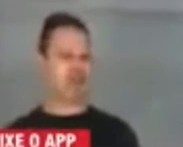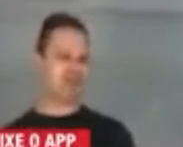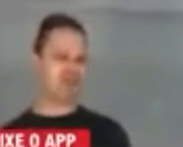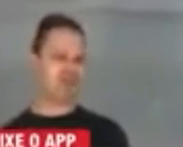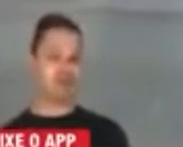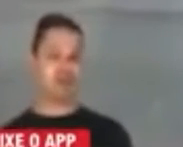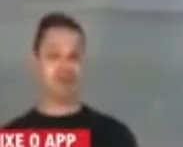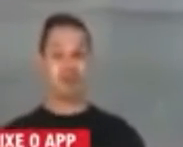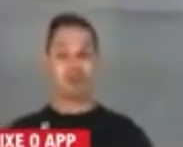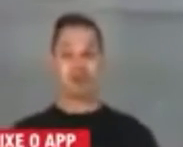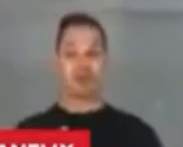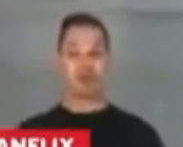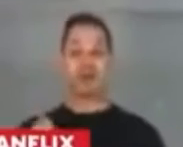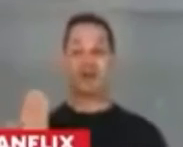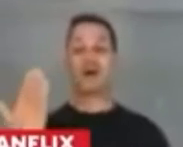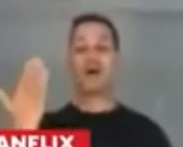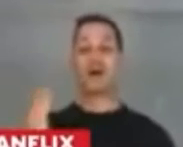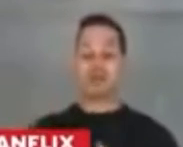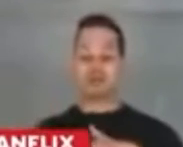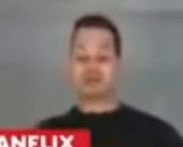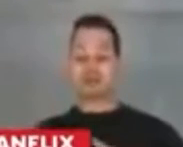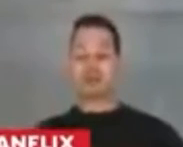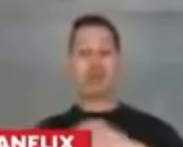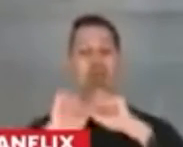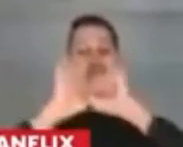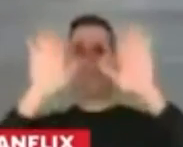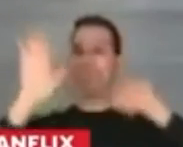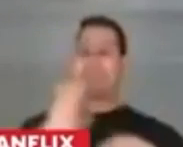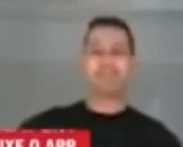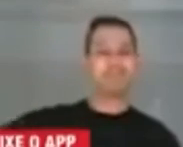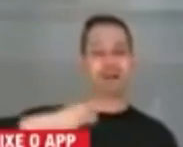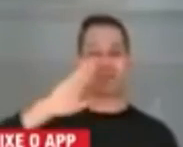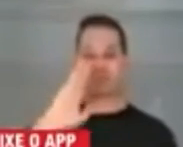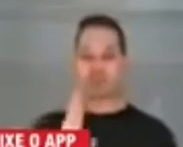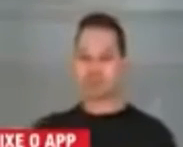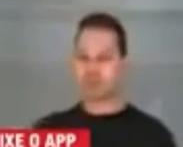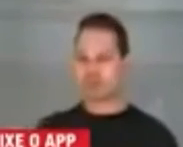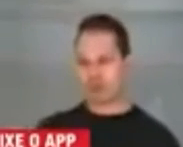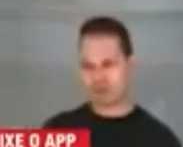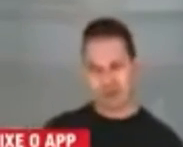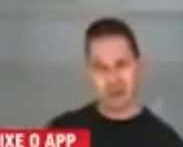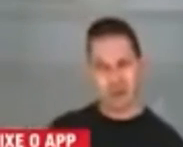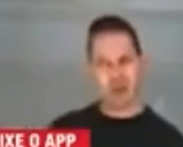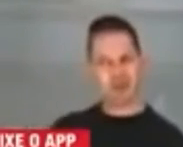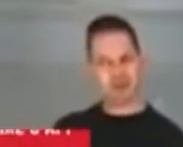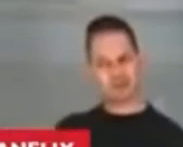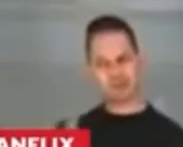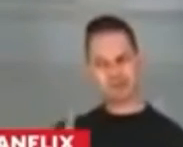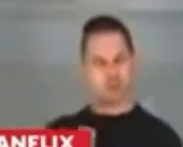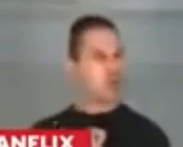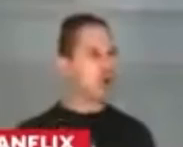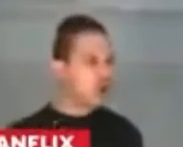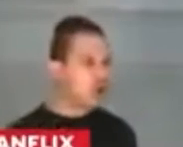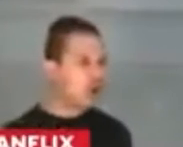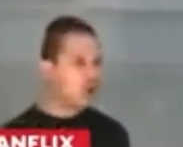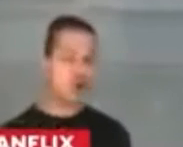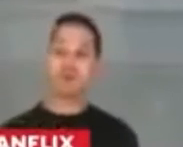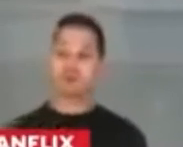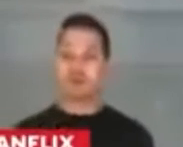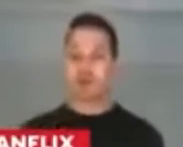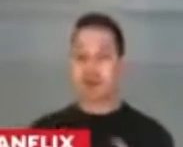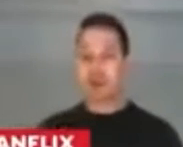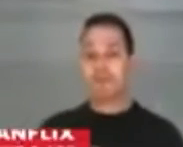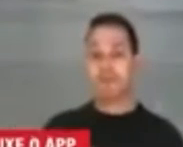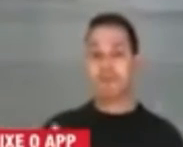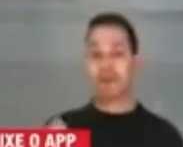minha época, era a instituição mais transparente do Brasil. Não é o que os... O quê? Seus colegas. Nós devolvemos pela primeira